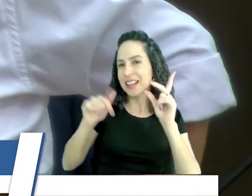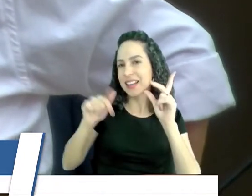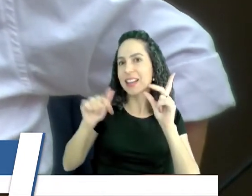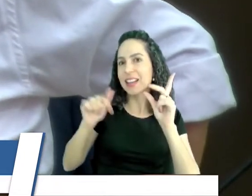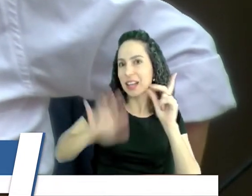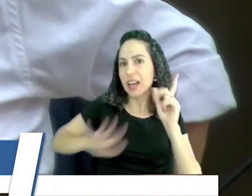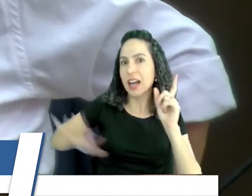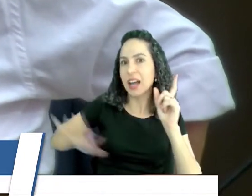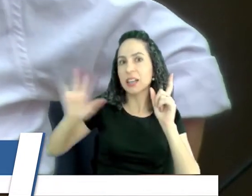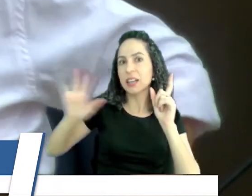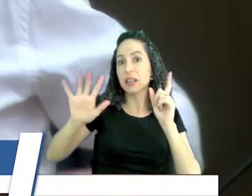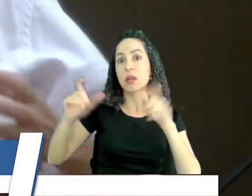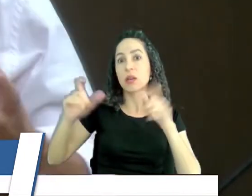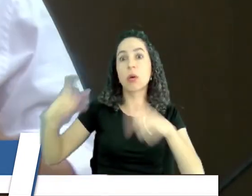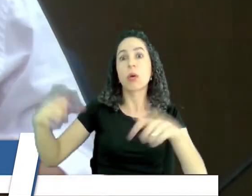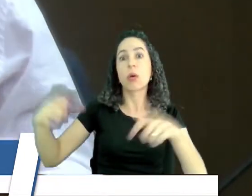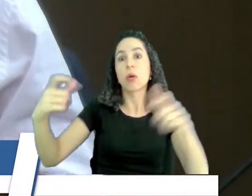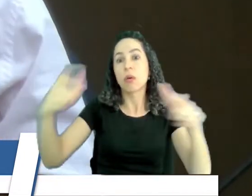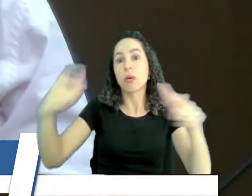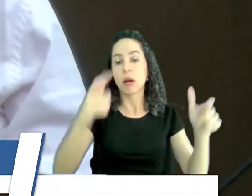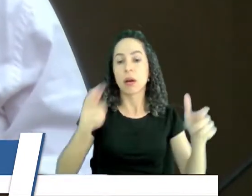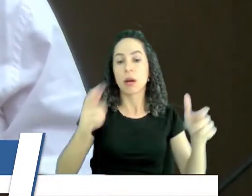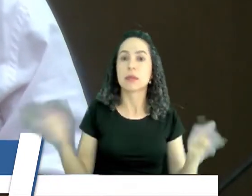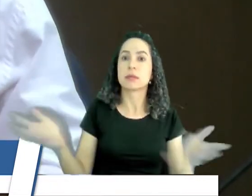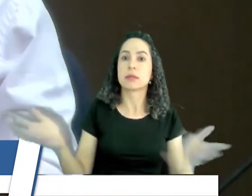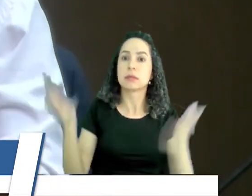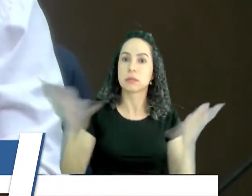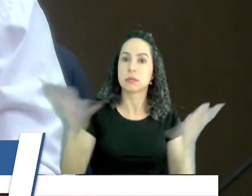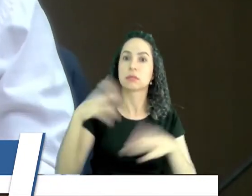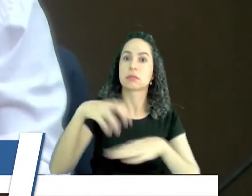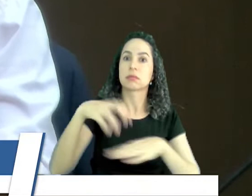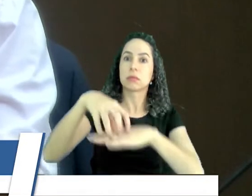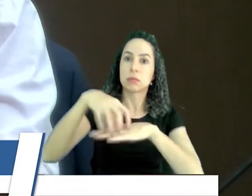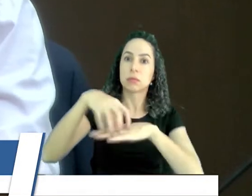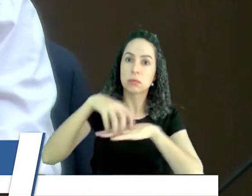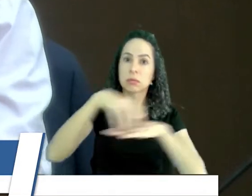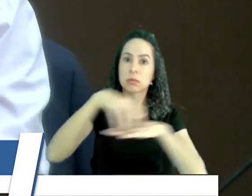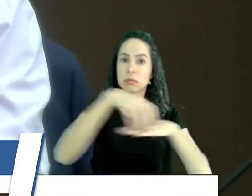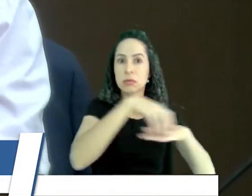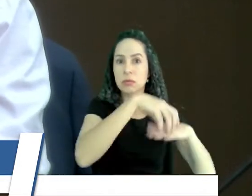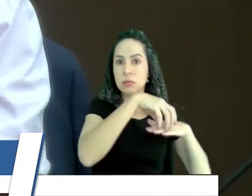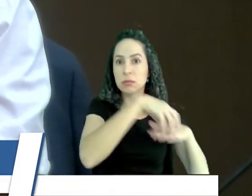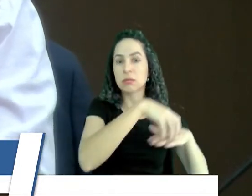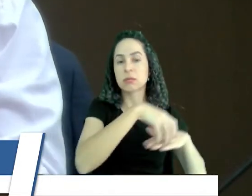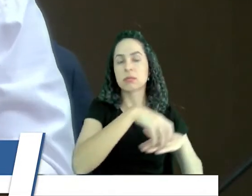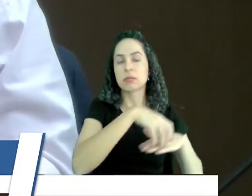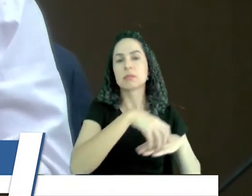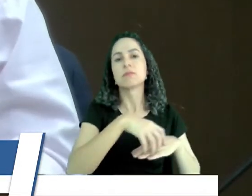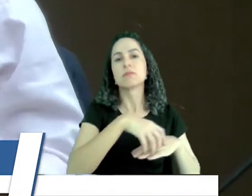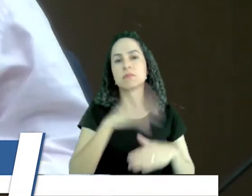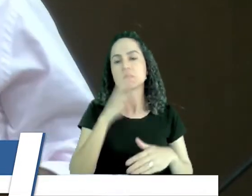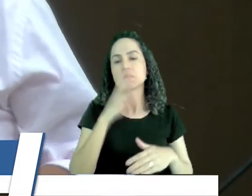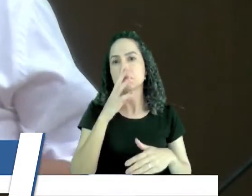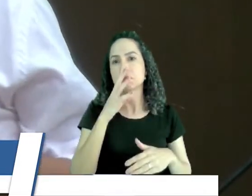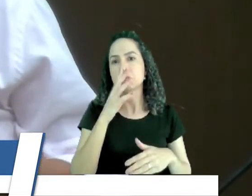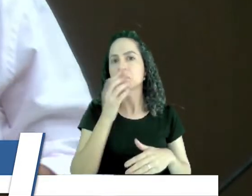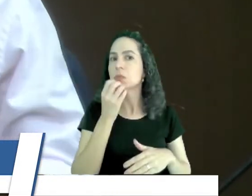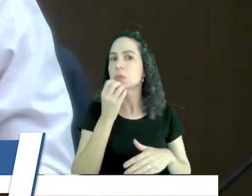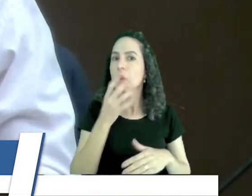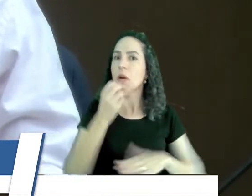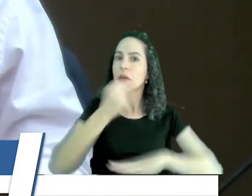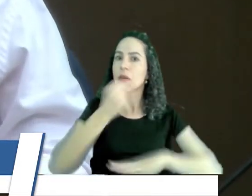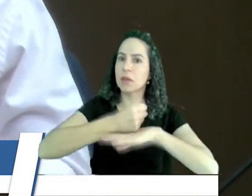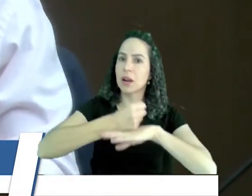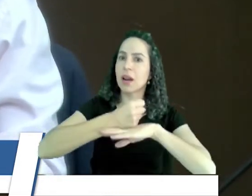para outros locais e fomentar o turismo. E, então, ainda bem que Franca tem uma